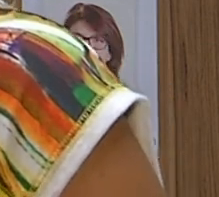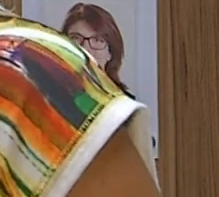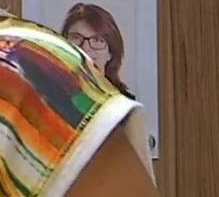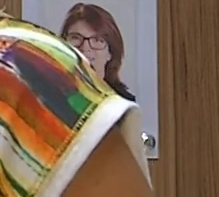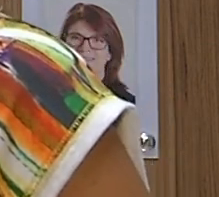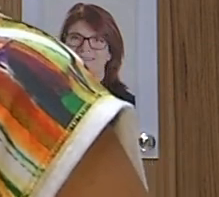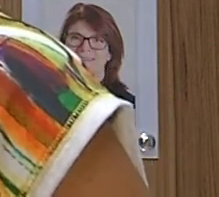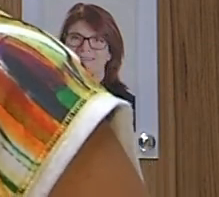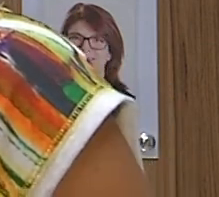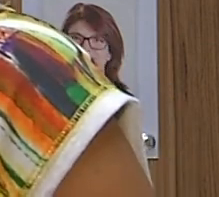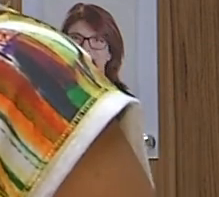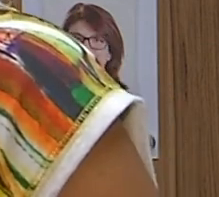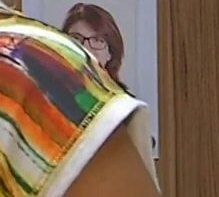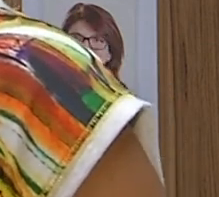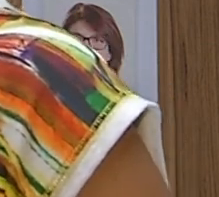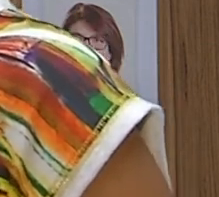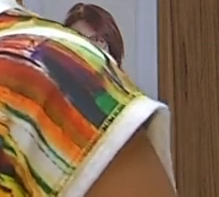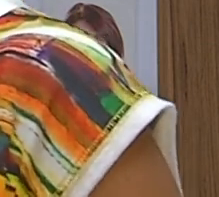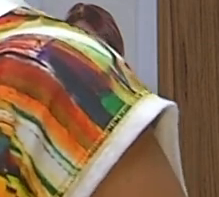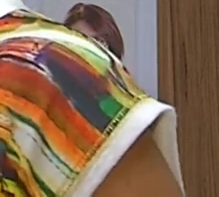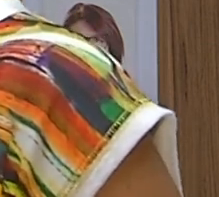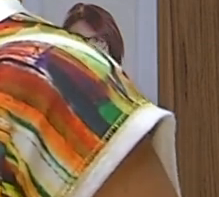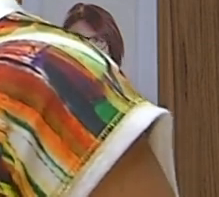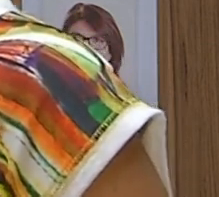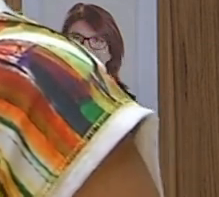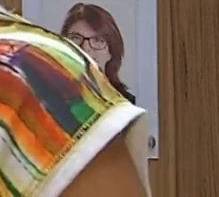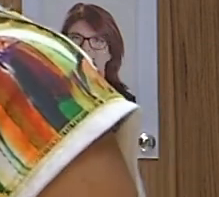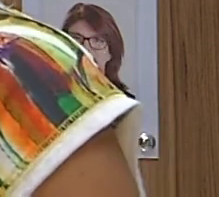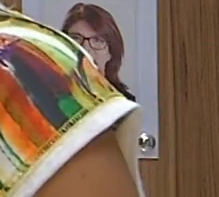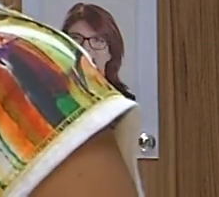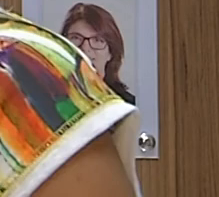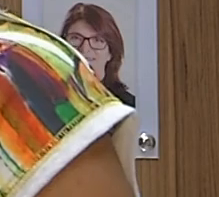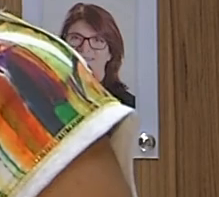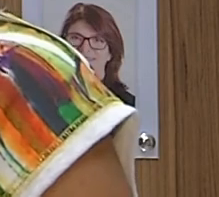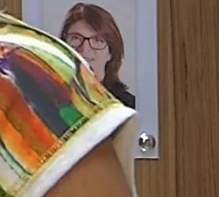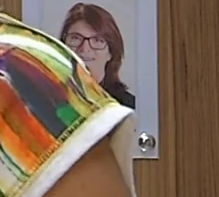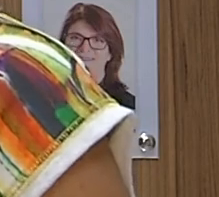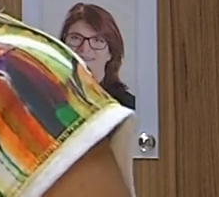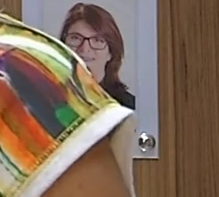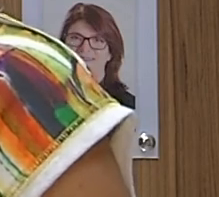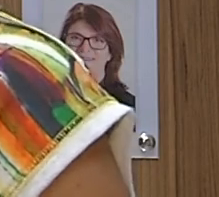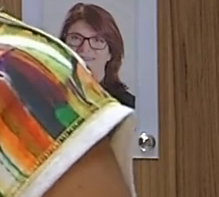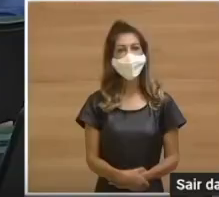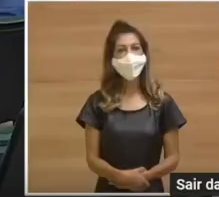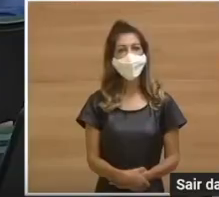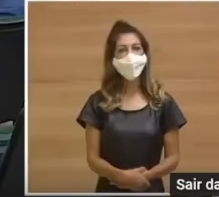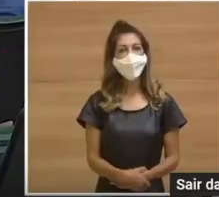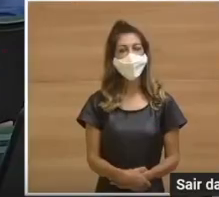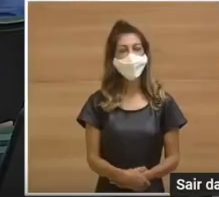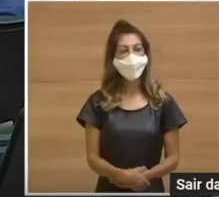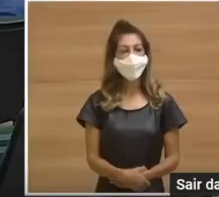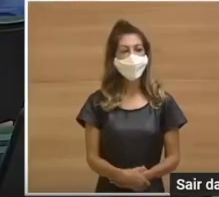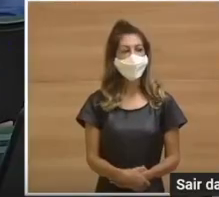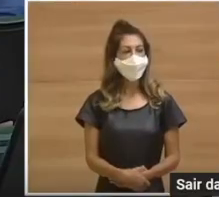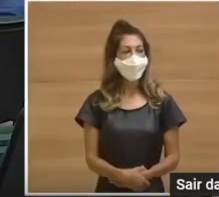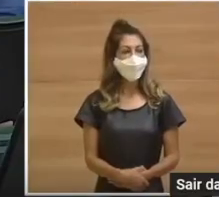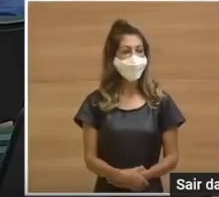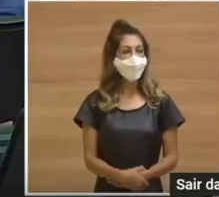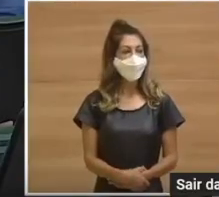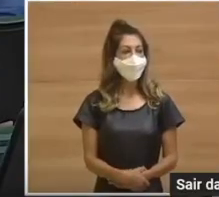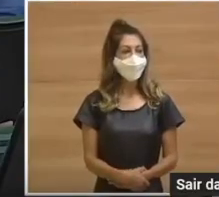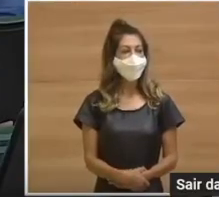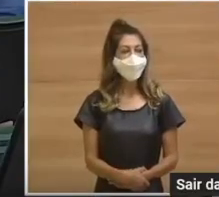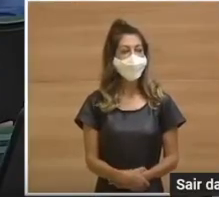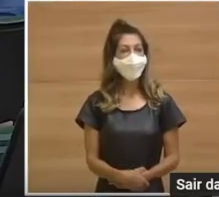essa propositura de trazer a ela, homenageá-la, né, com esse prêmio Mulher Destaque. A solenidade deveria ter